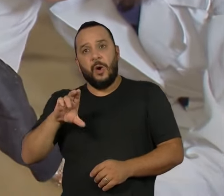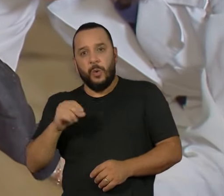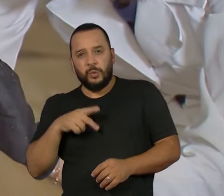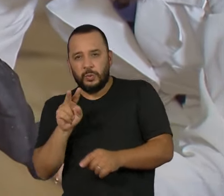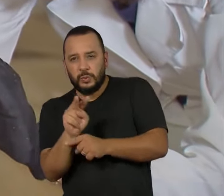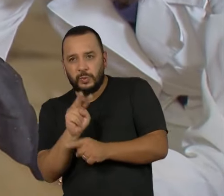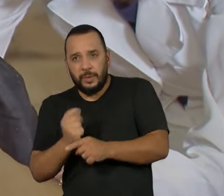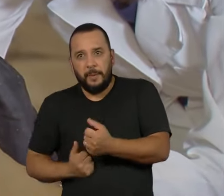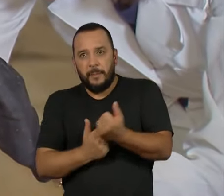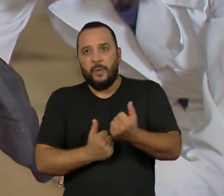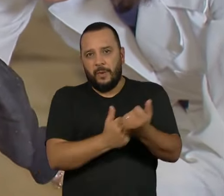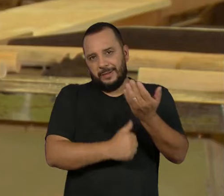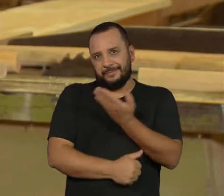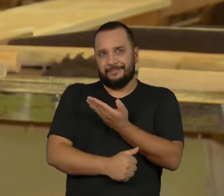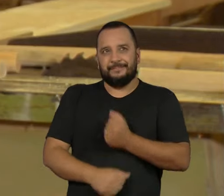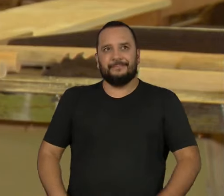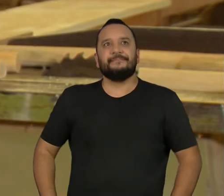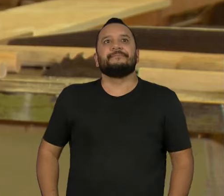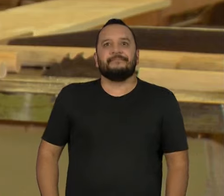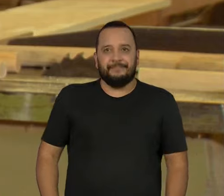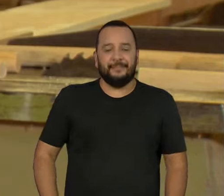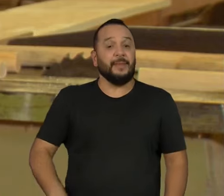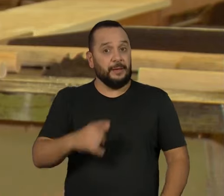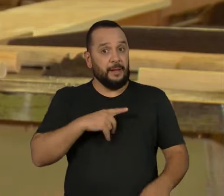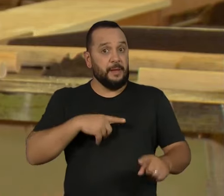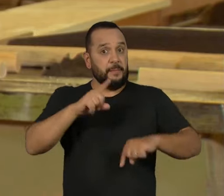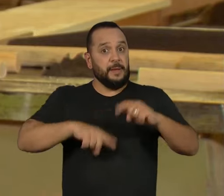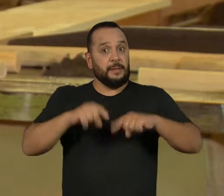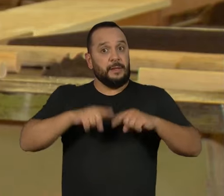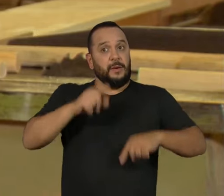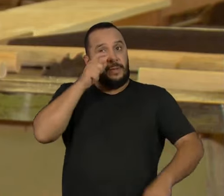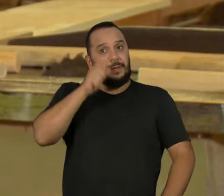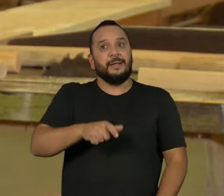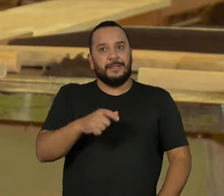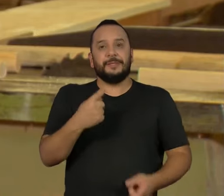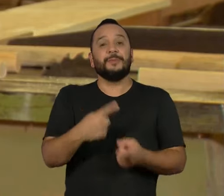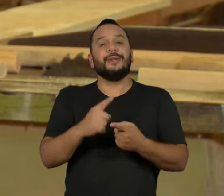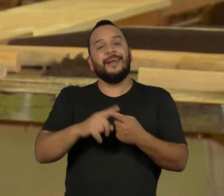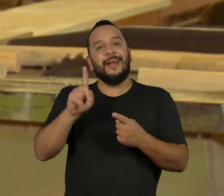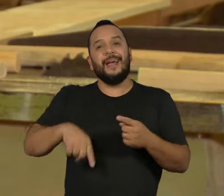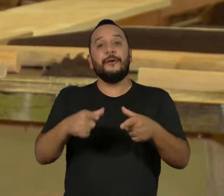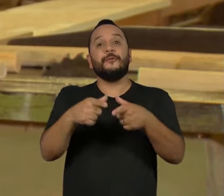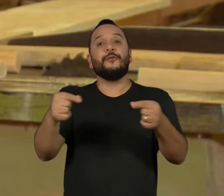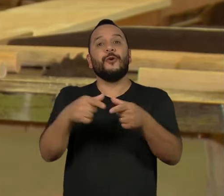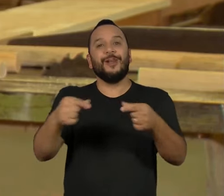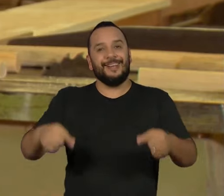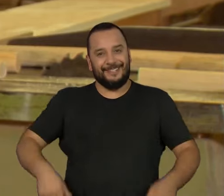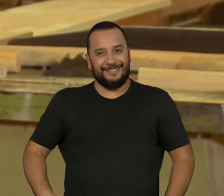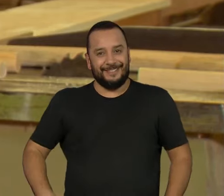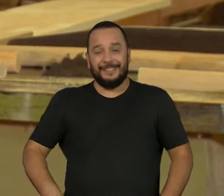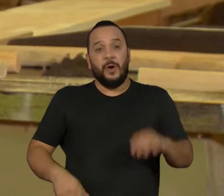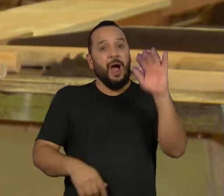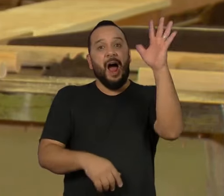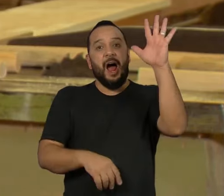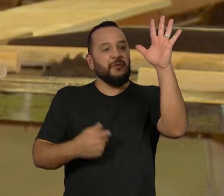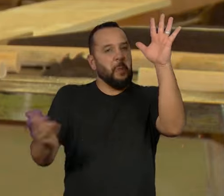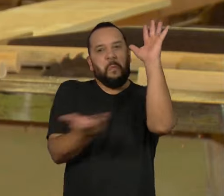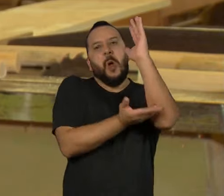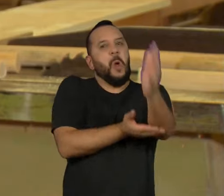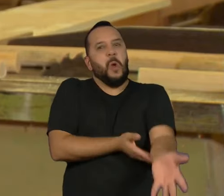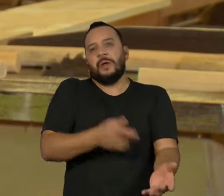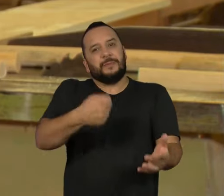Exalc. E é um material muito interessante porque ele é extraído da folha, né? Então você não precisa, por exemplo, derrubar a palmeira